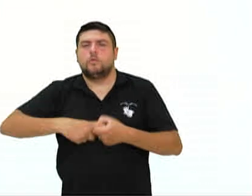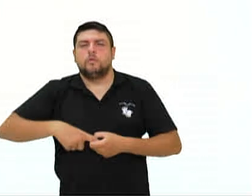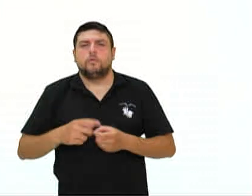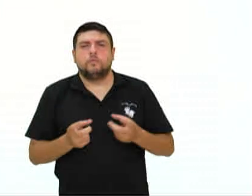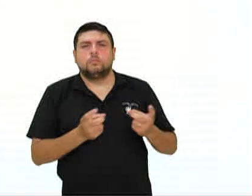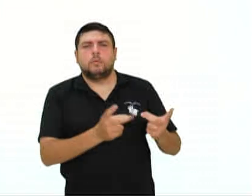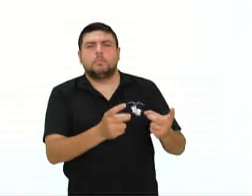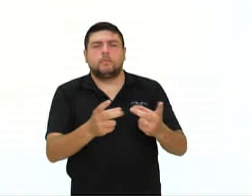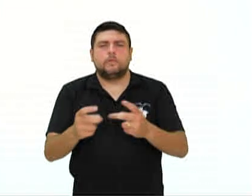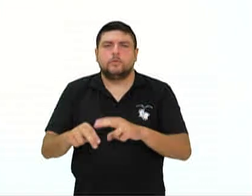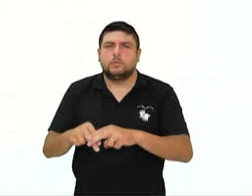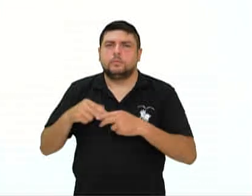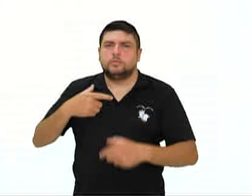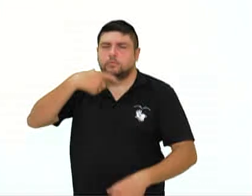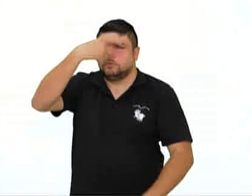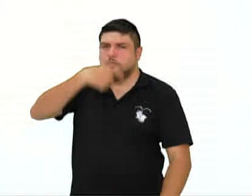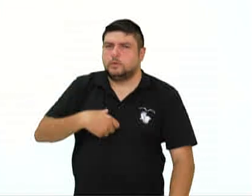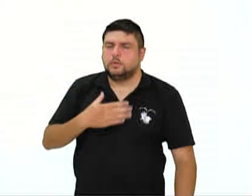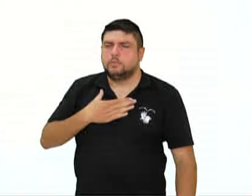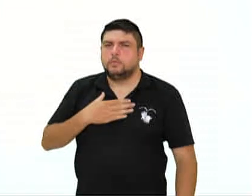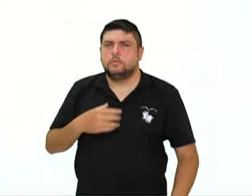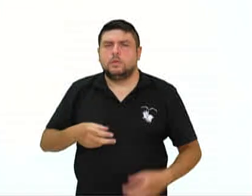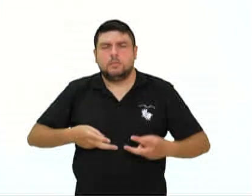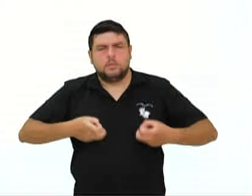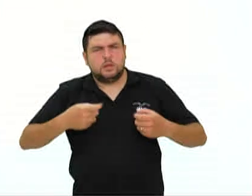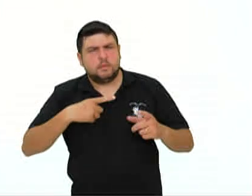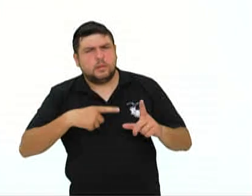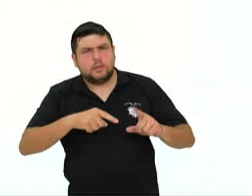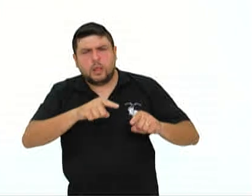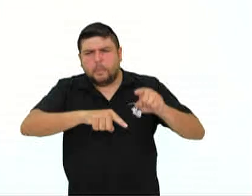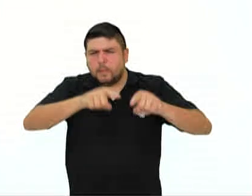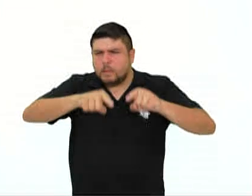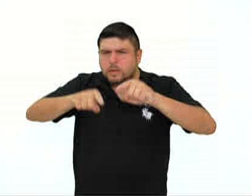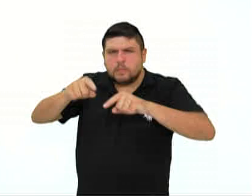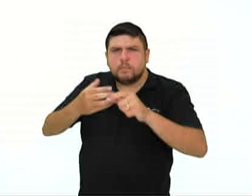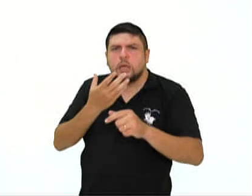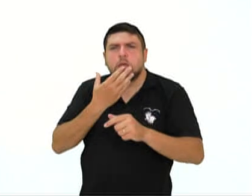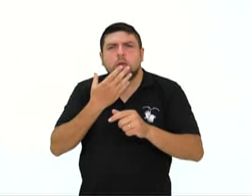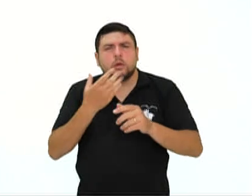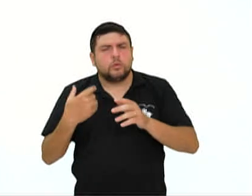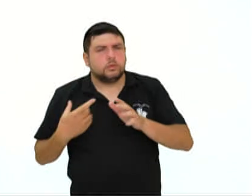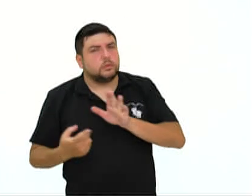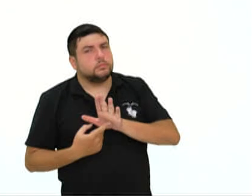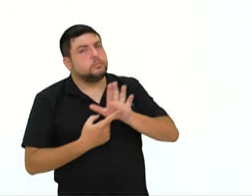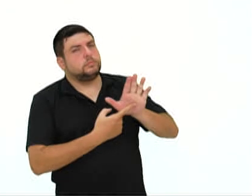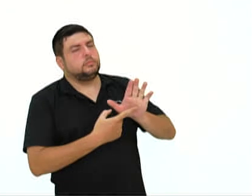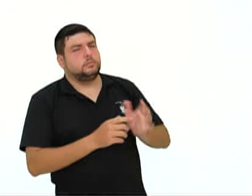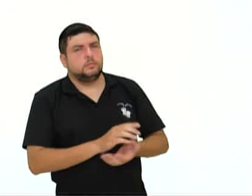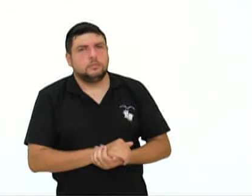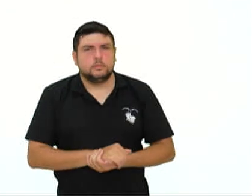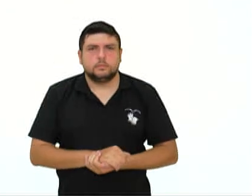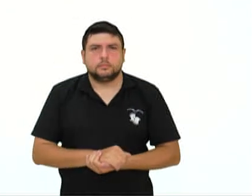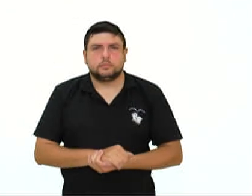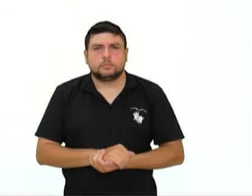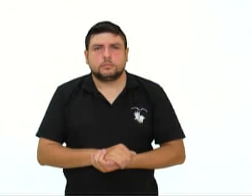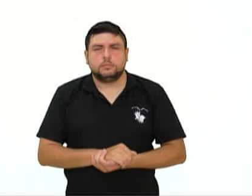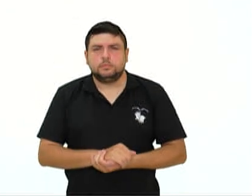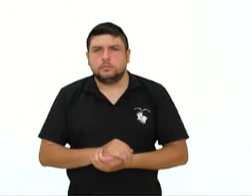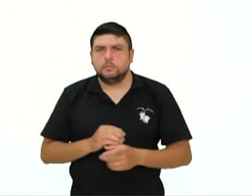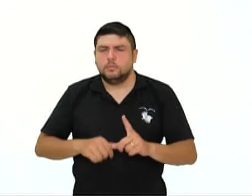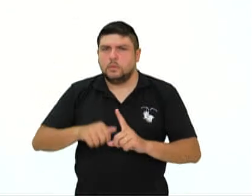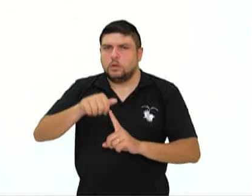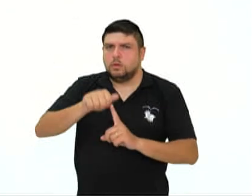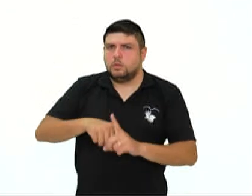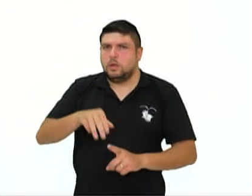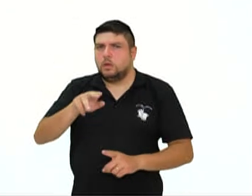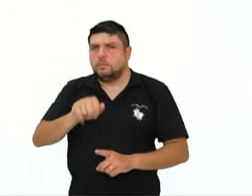previdente. Veja como eu produzo de todos os tamanhos e cores, indica ele o mostruário. Para o mês de Maria, para as